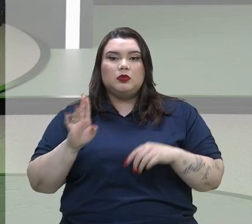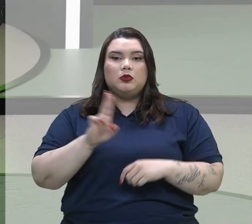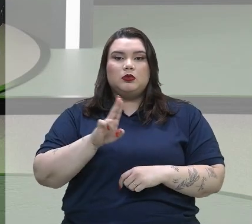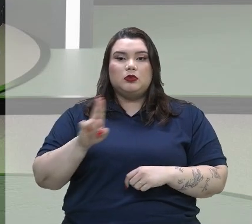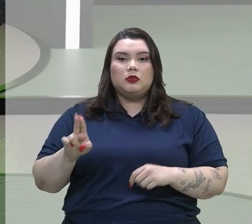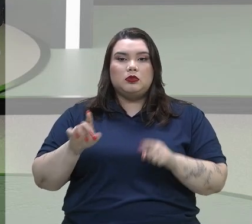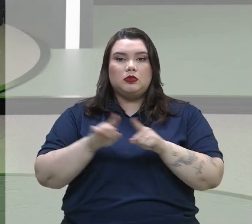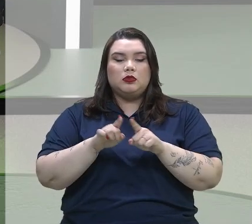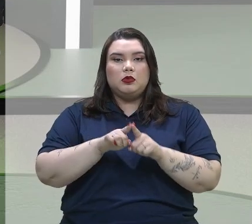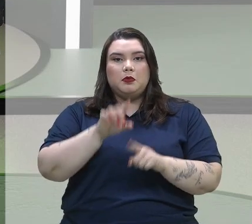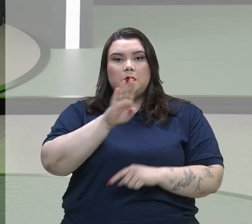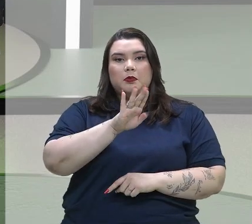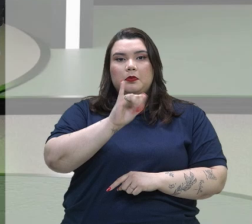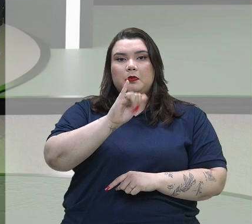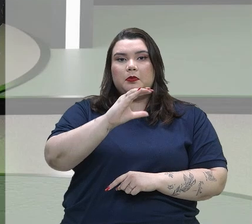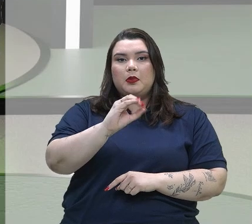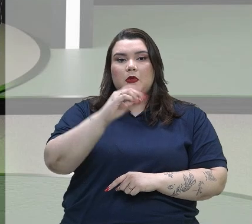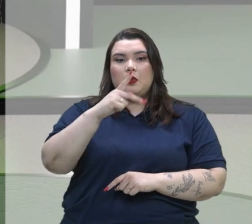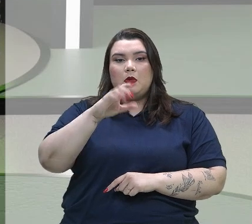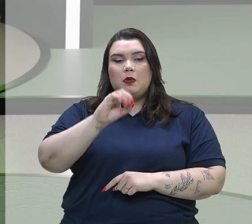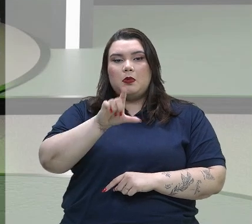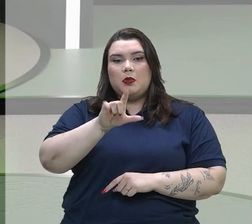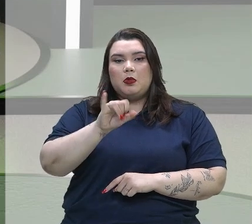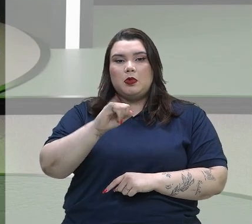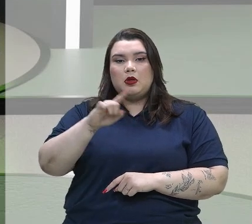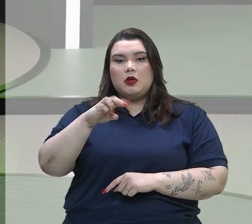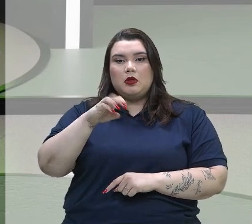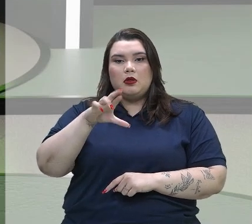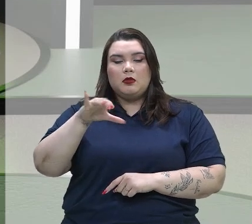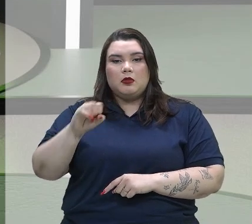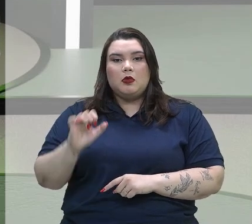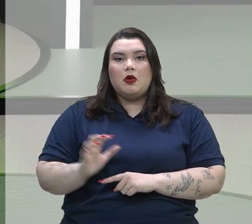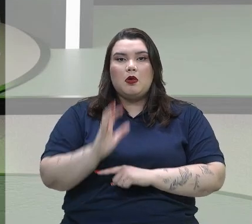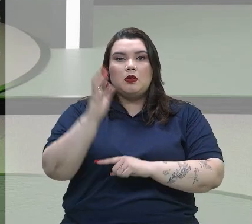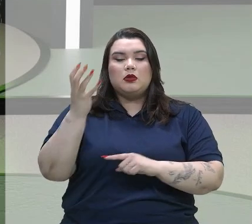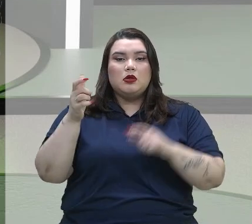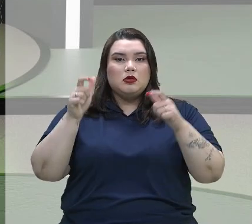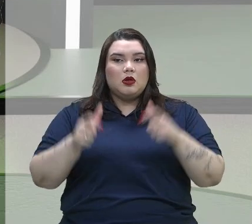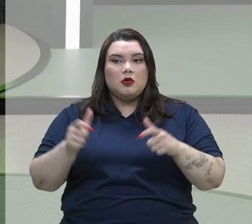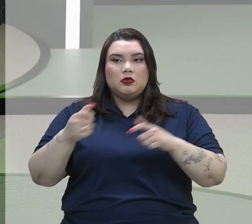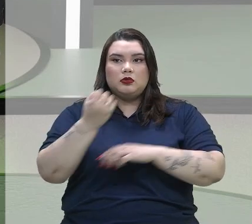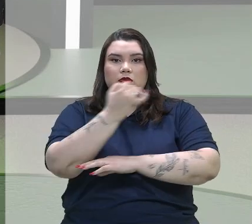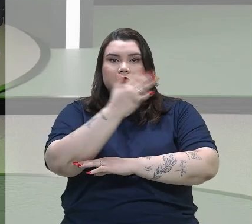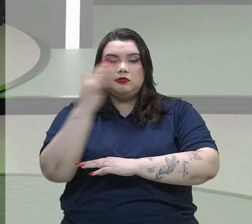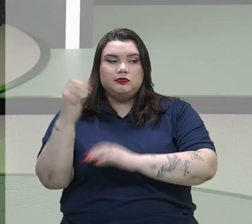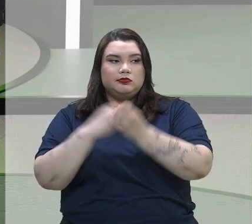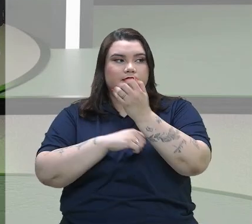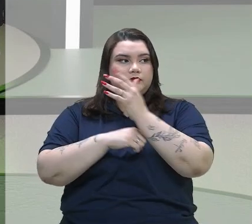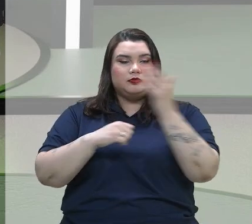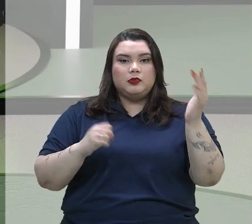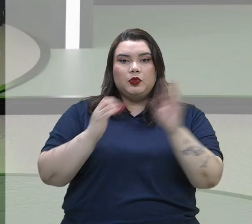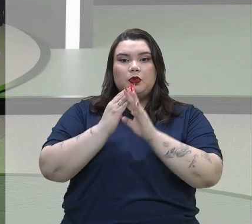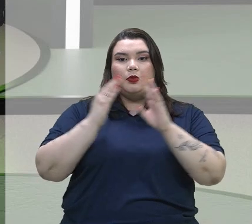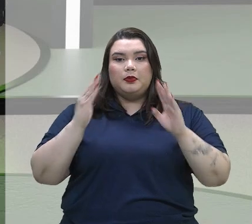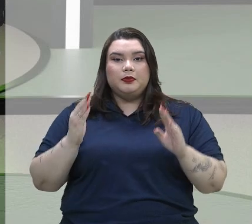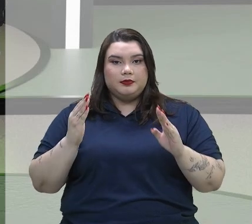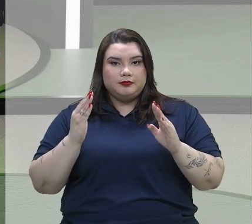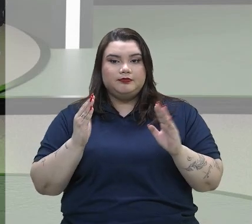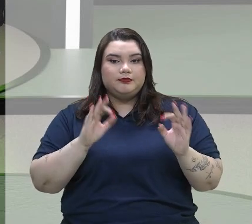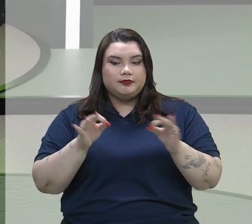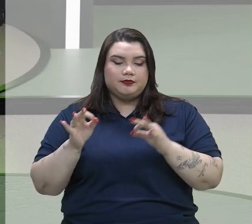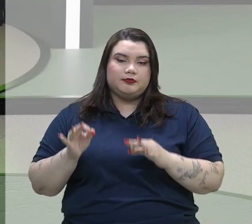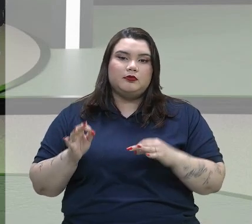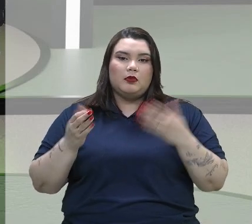chamado de biopolímeros. São os que ocorrem na natureza. São os que encontrados na natureza.